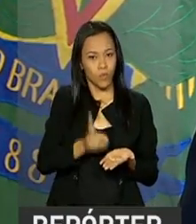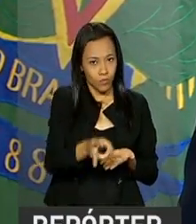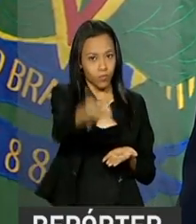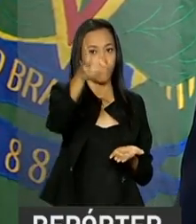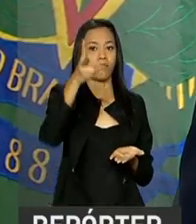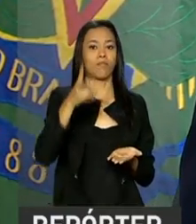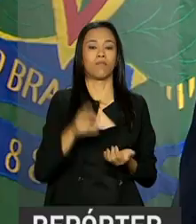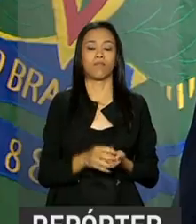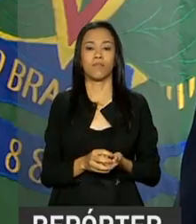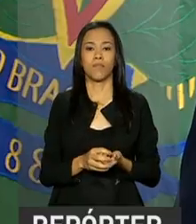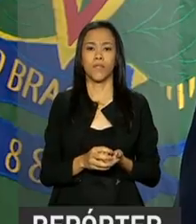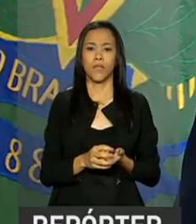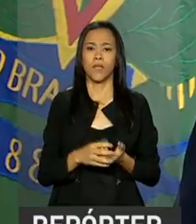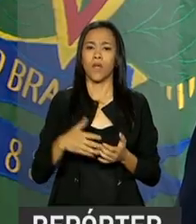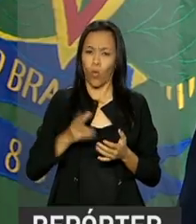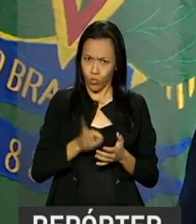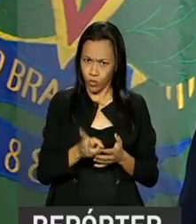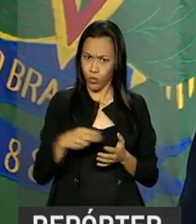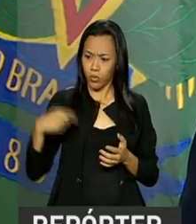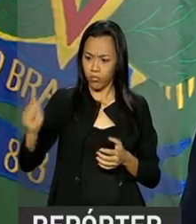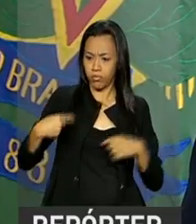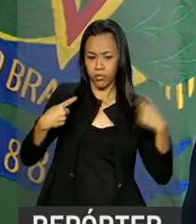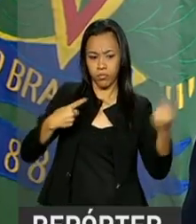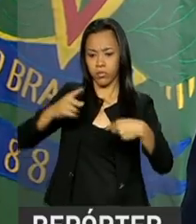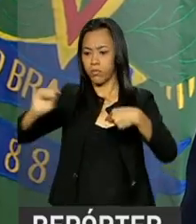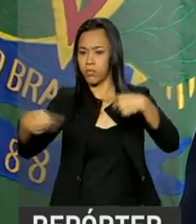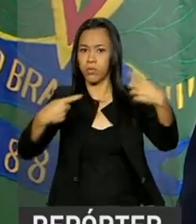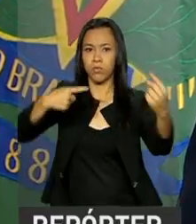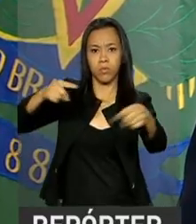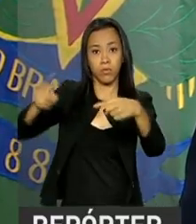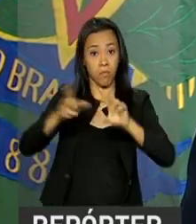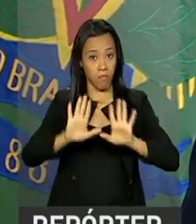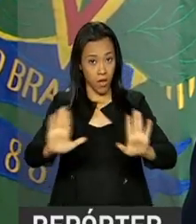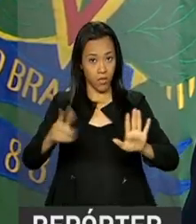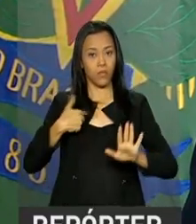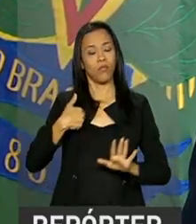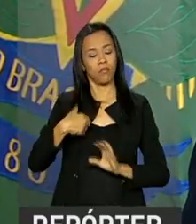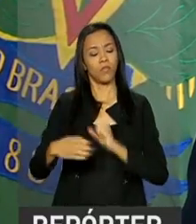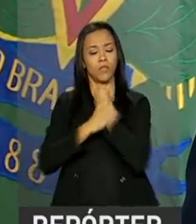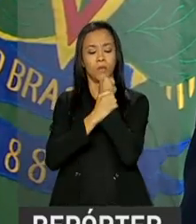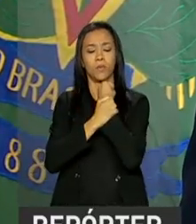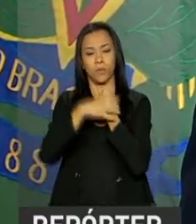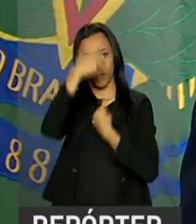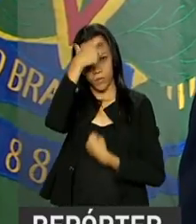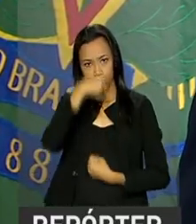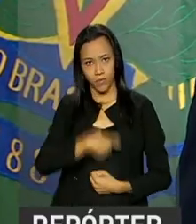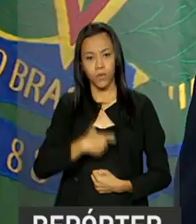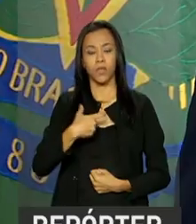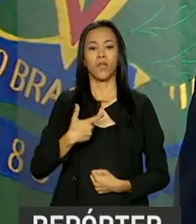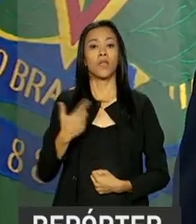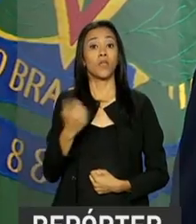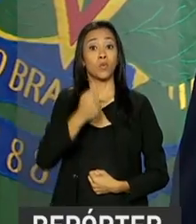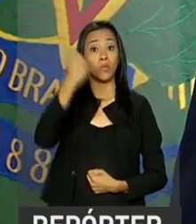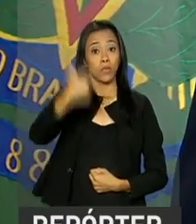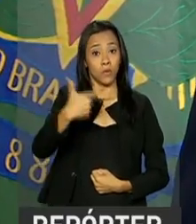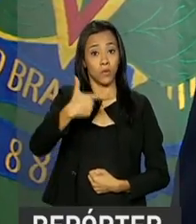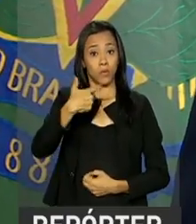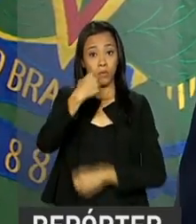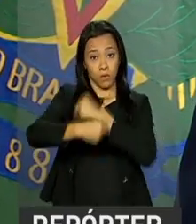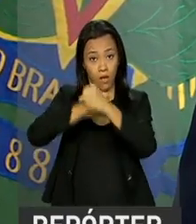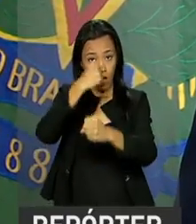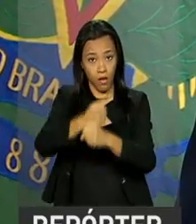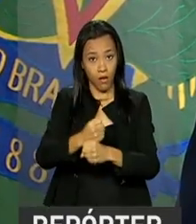frente a travessia continua e estou seguro de que ao completar o nosso segundo ano de governo